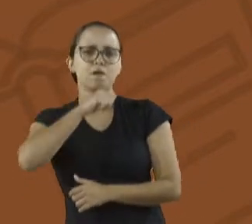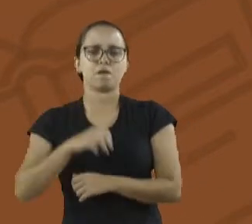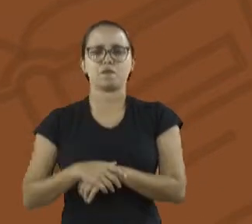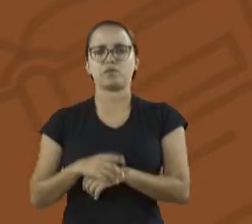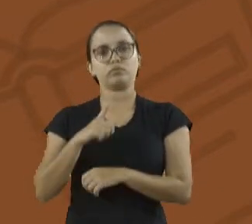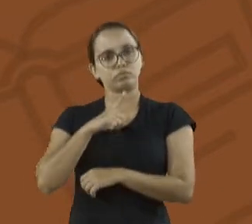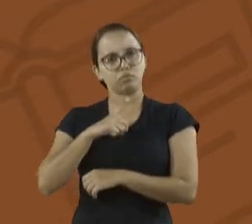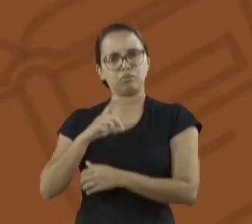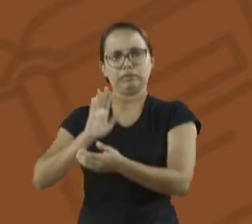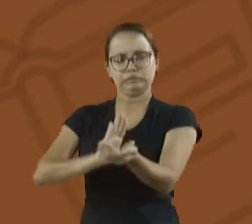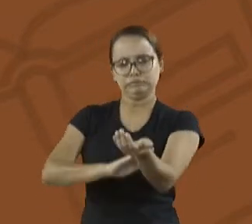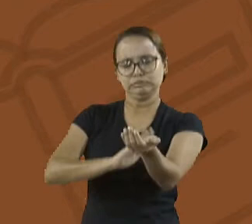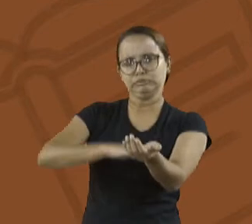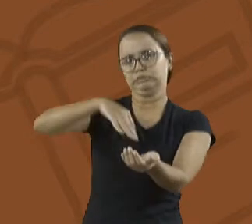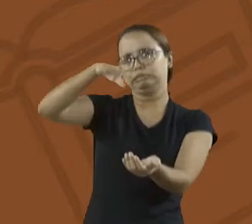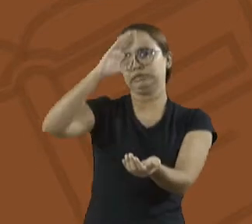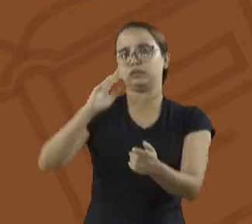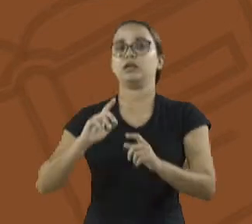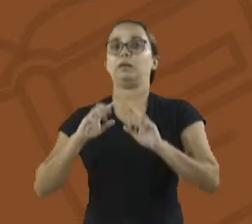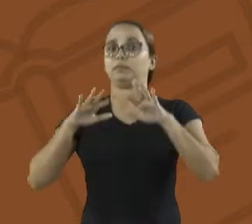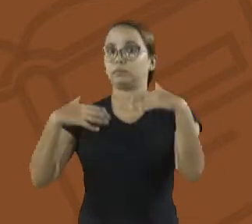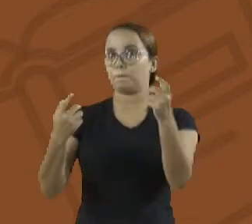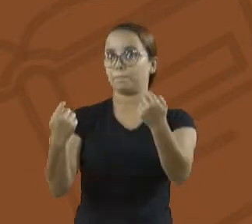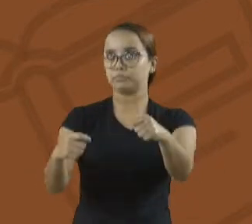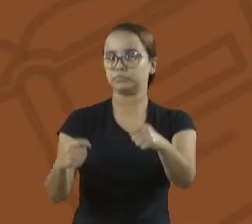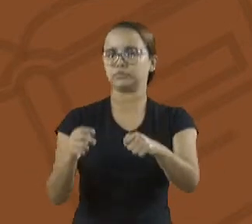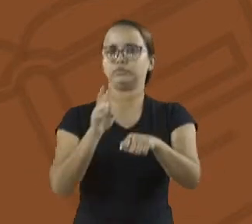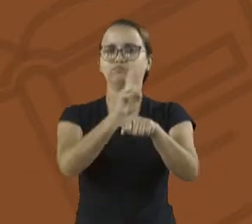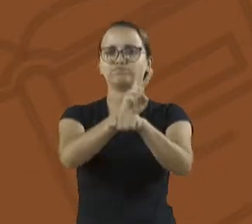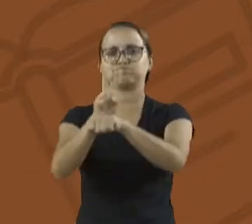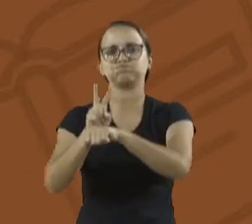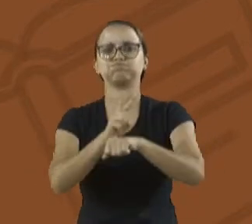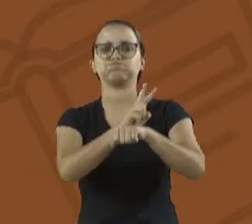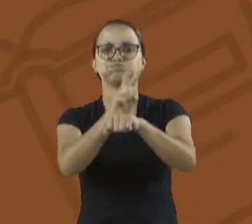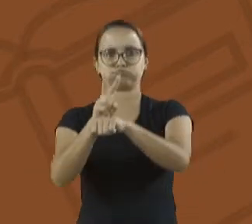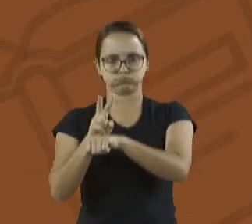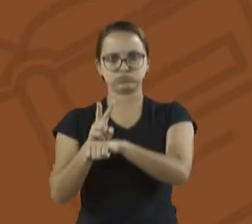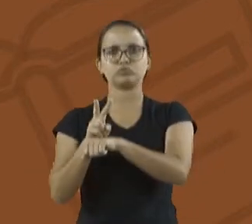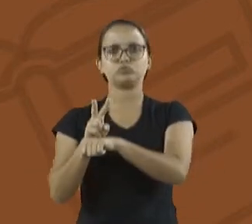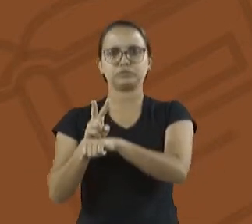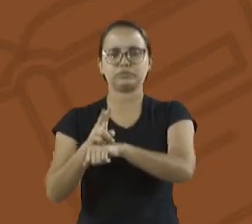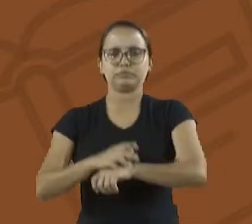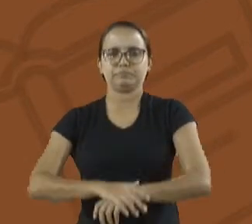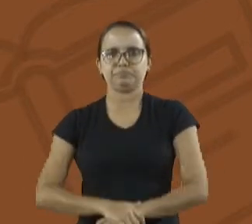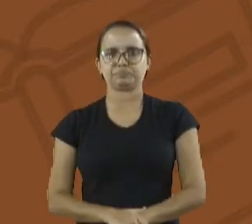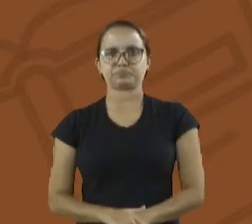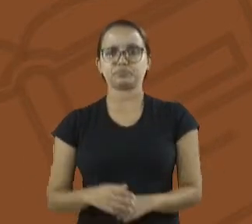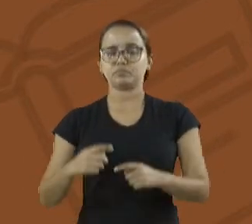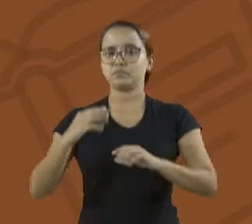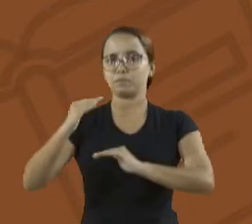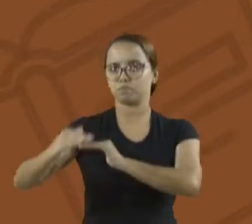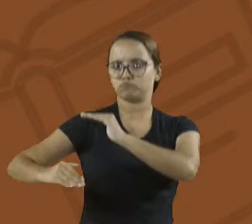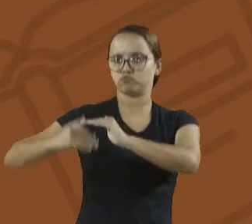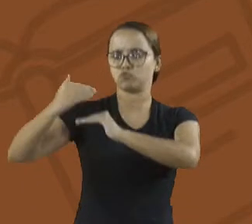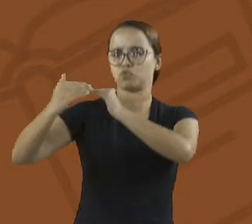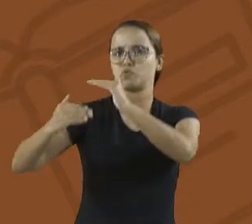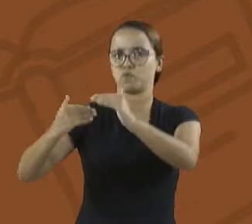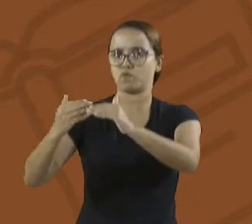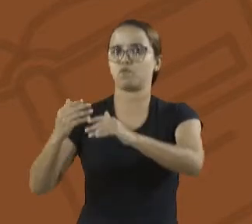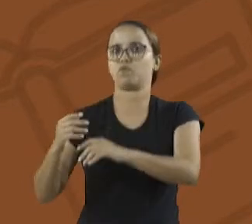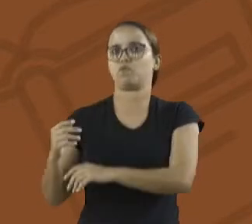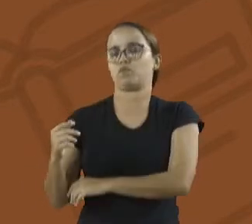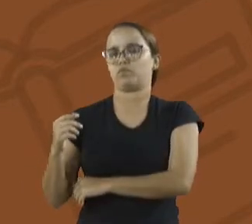equilíbrio que eu tinha colocado, isso deve determinar exatamente como a gente vai desenvolver a nossa condição